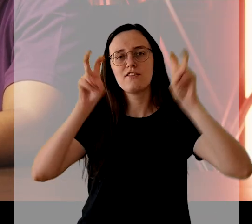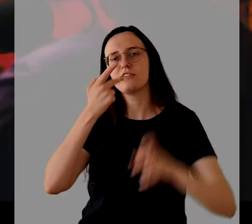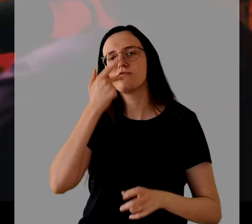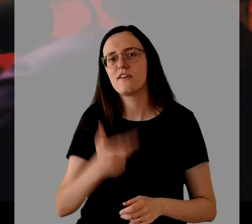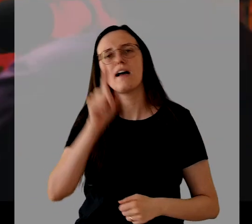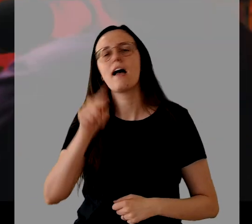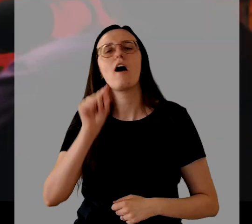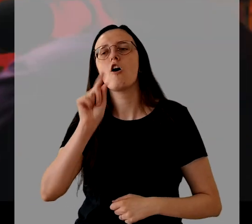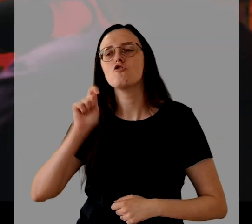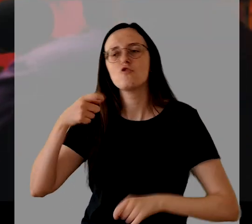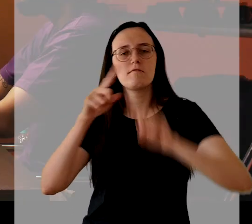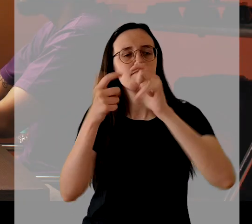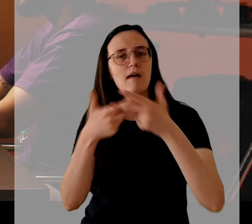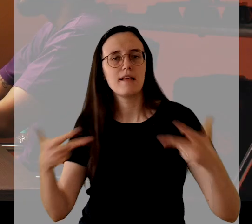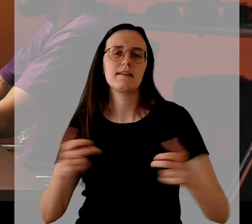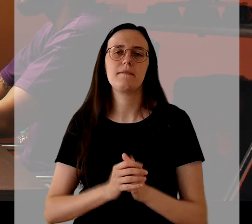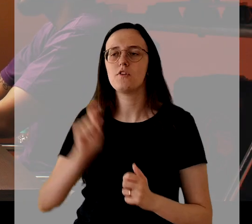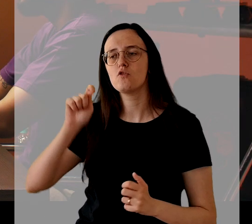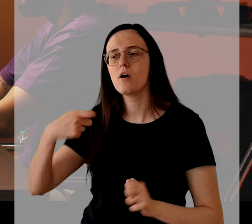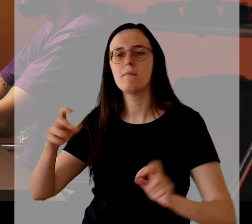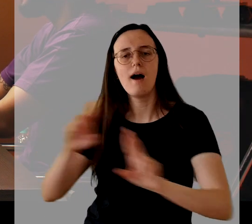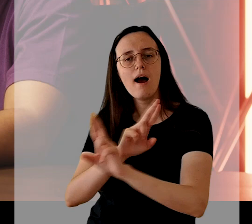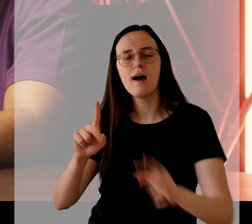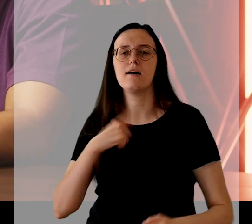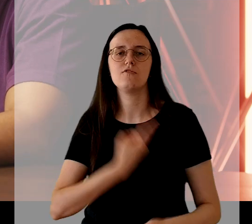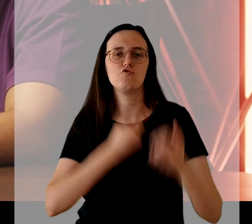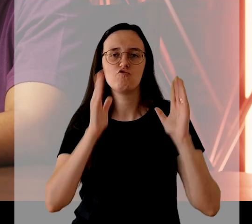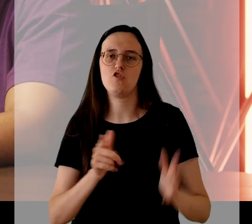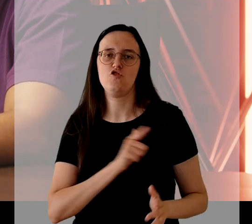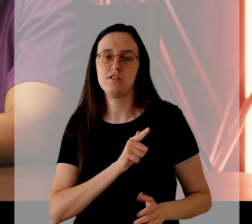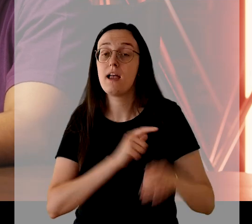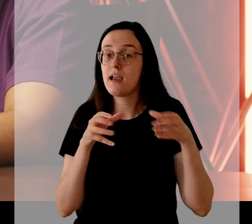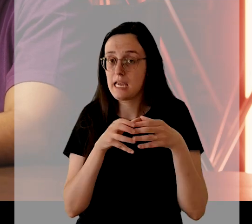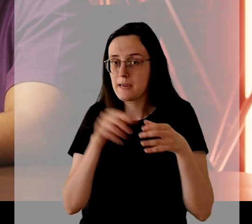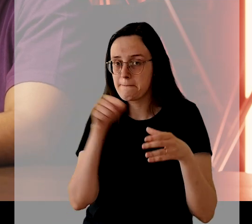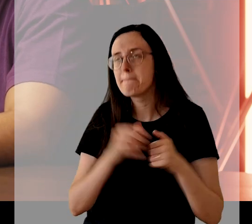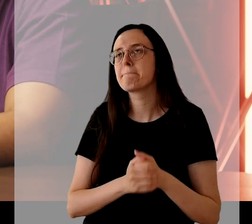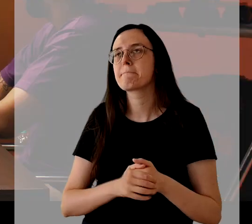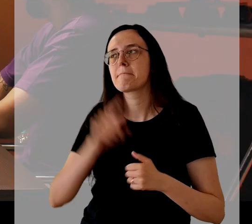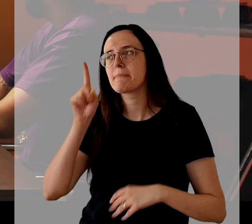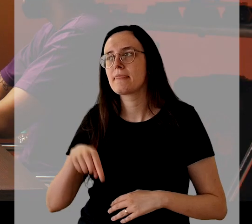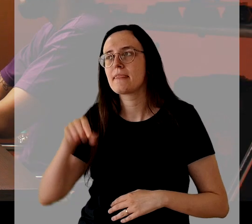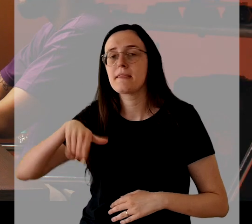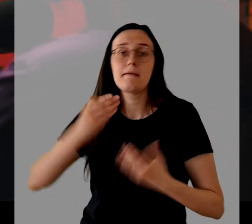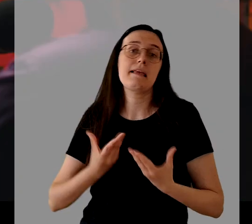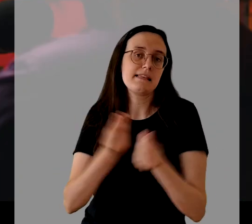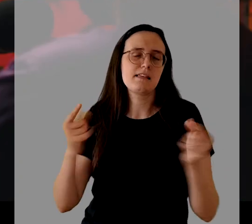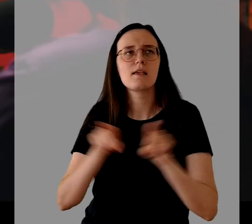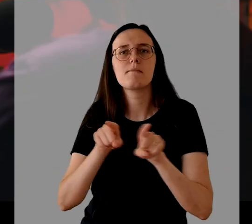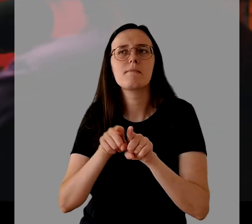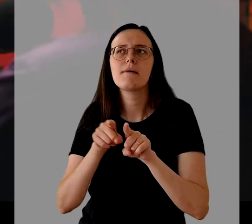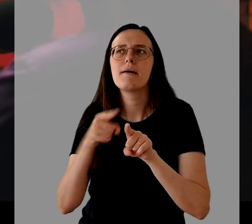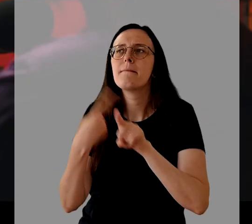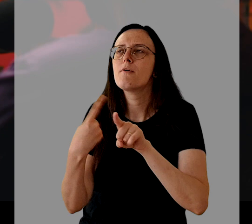num assunto que é sobre equipamento, né? Sobre essa relação que a gente tem, além da equipe. É questão até de acesso,